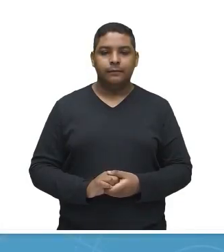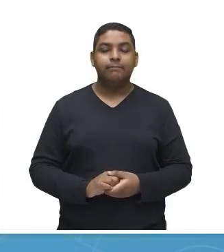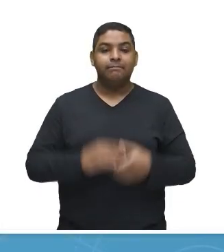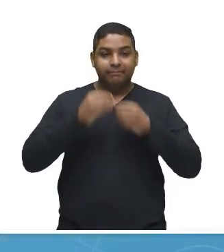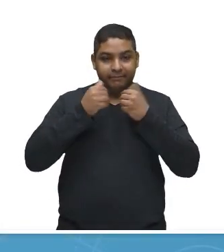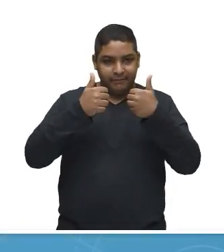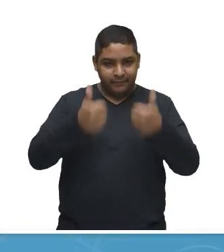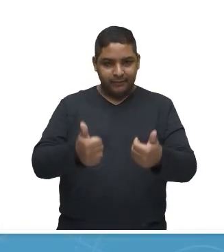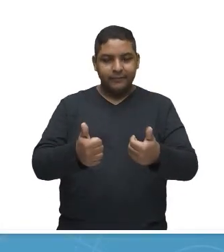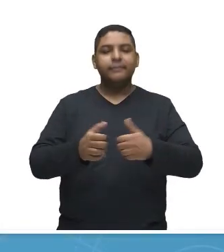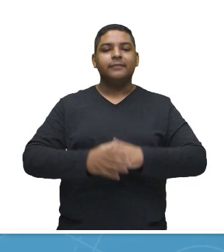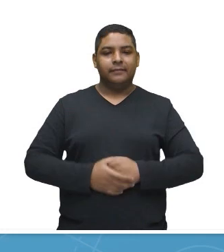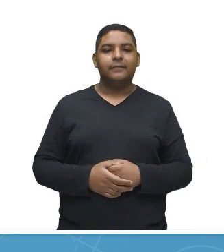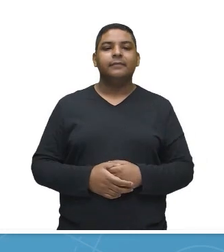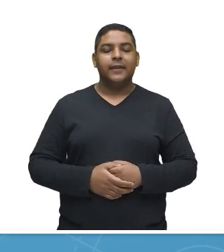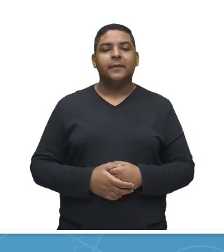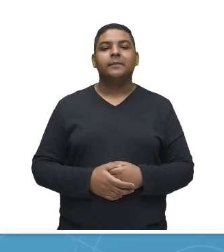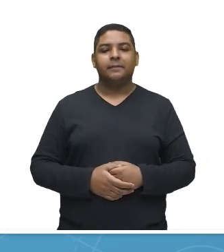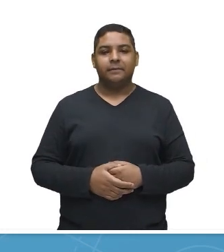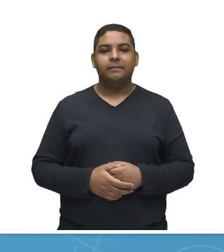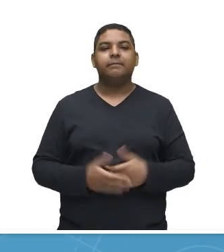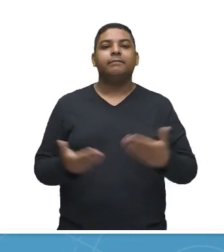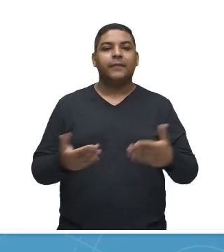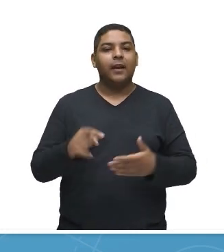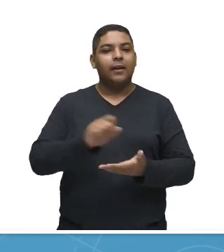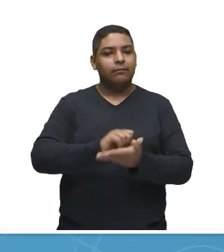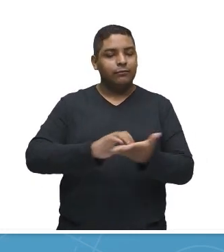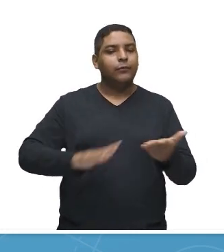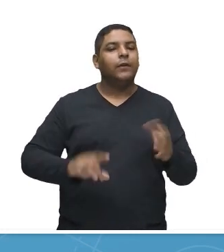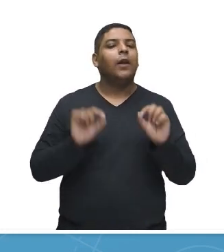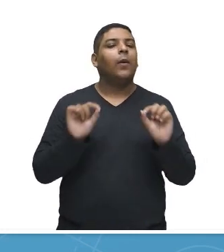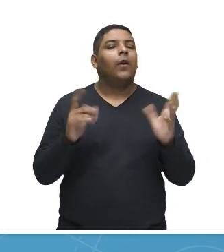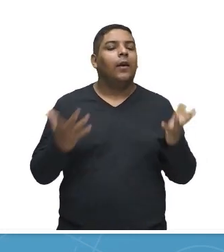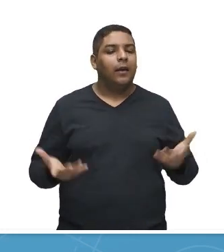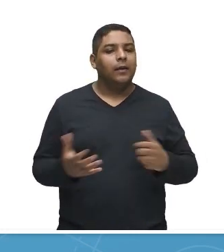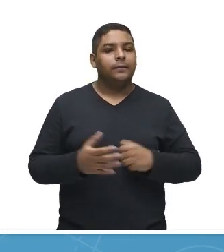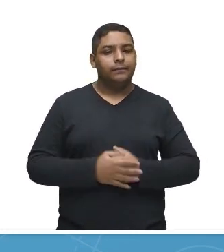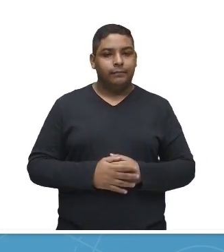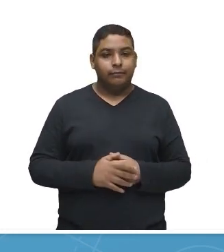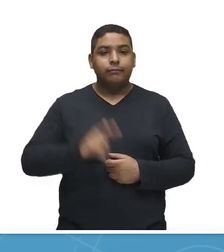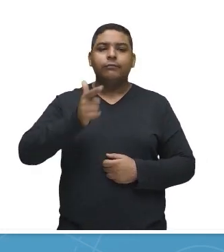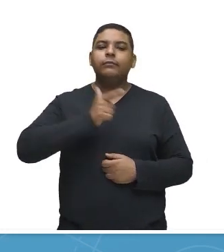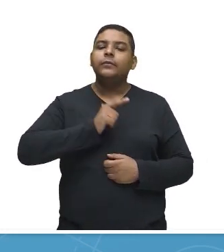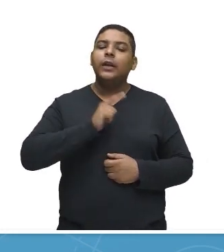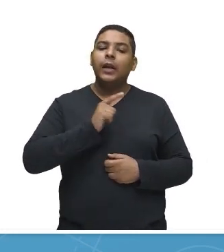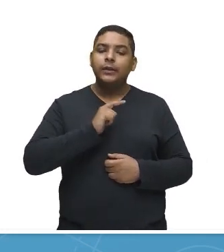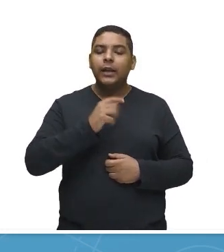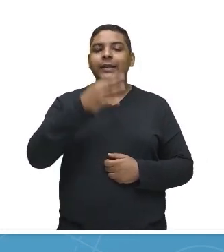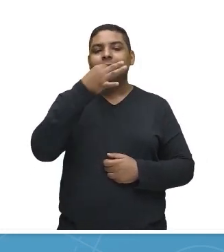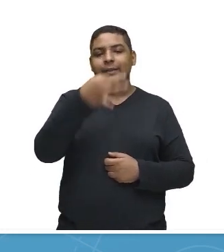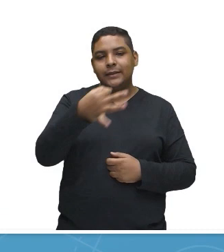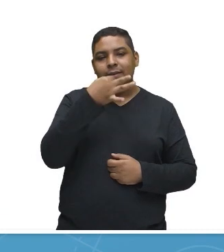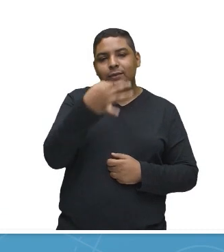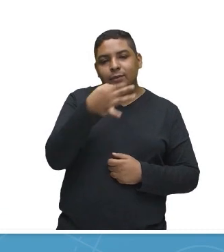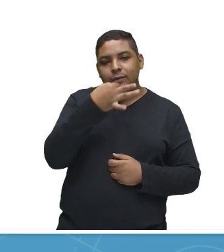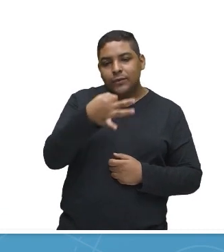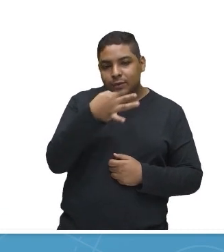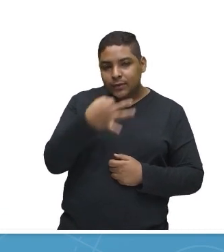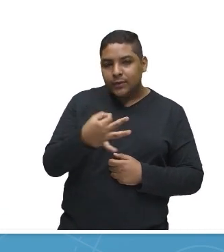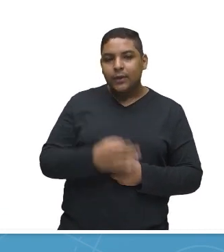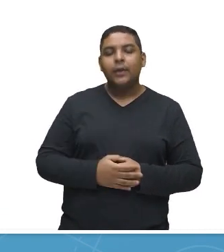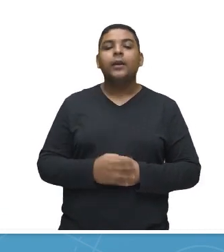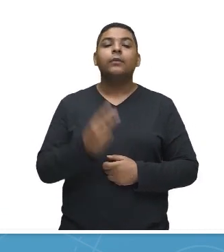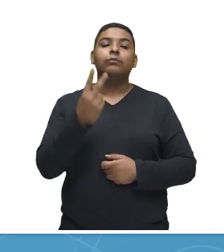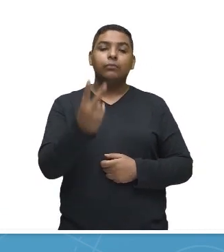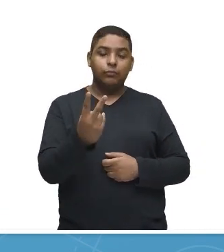Muito bem. Bom, essa atividade nós temos aí algumas dicas, tá? São 2 lutas que